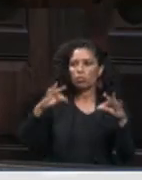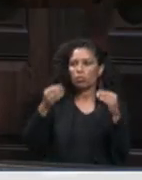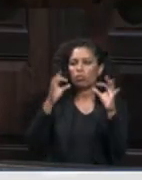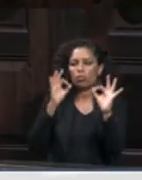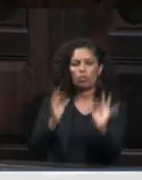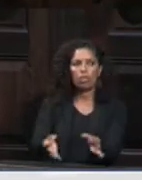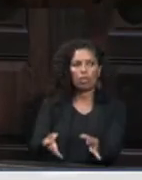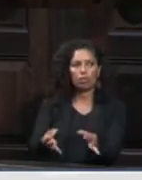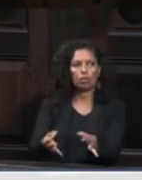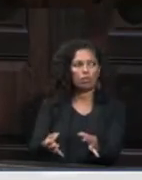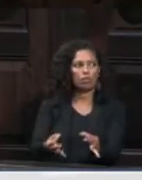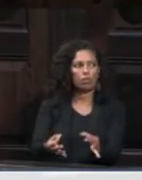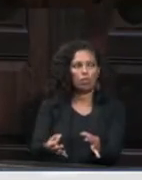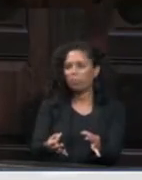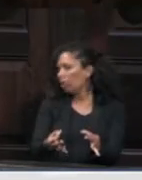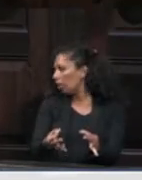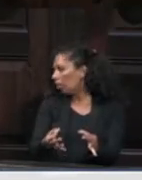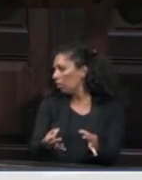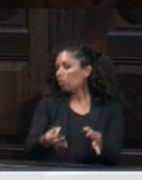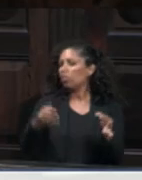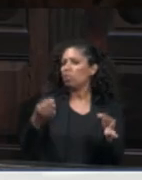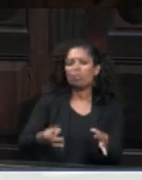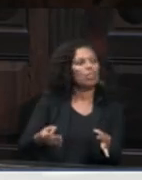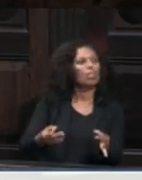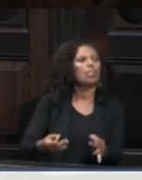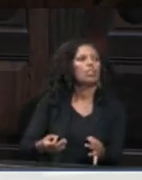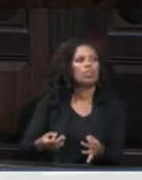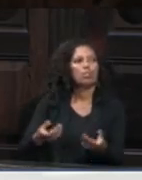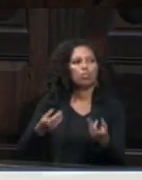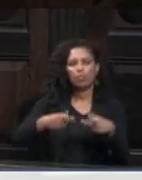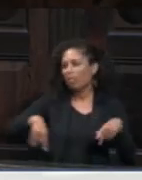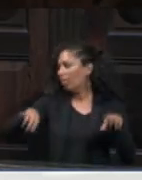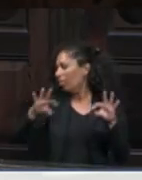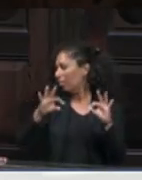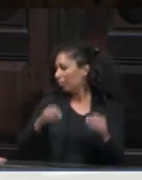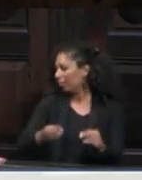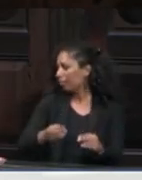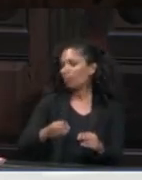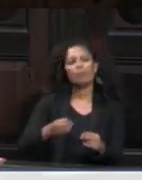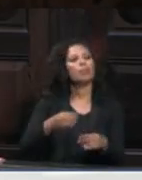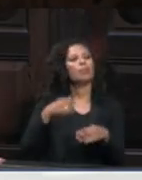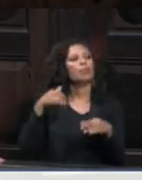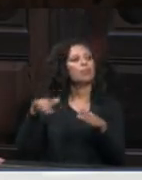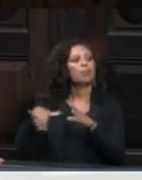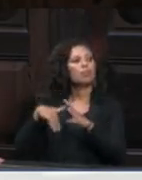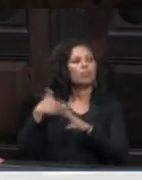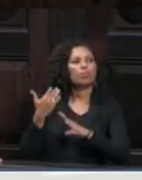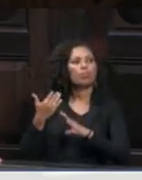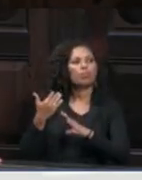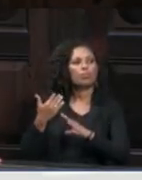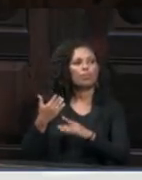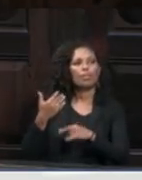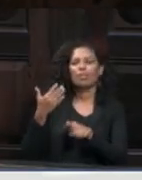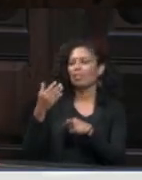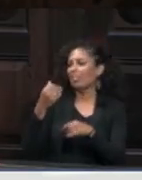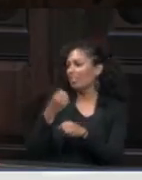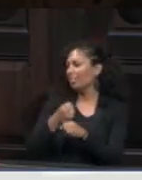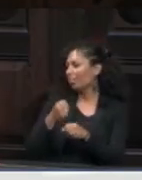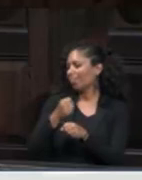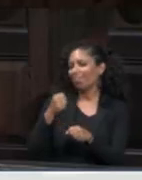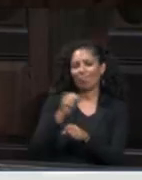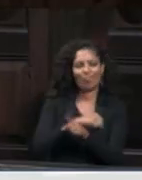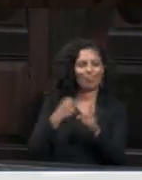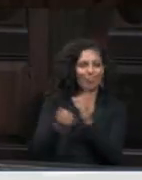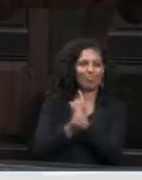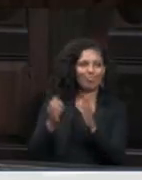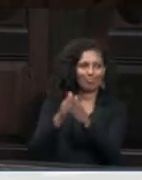Coronel Salema, é de entristecer você receber ligação, mensagem da população pedindo ajuda para simples